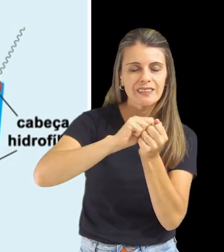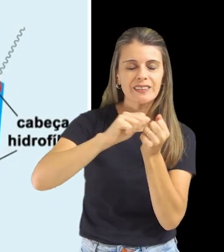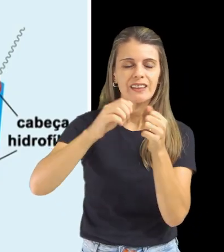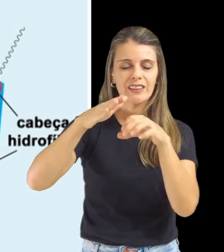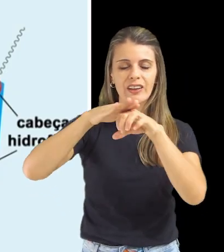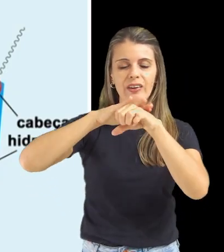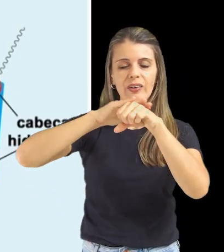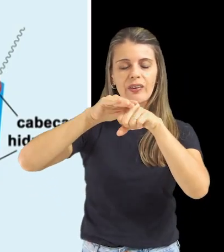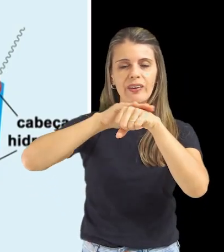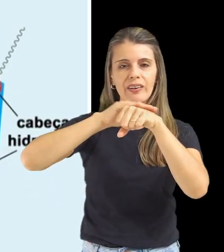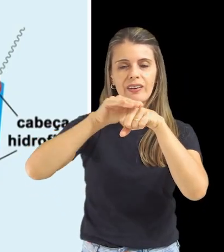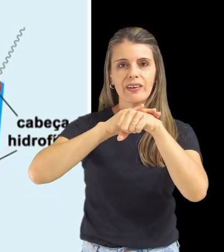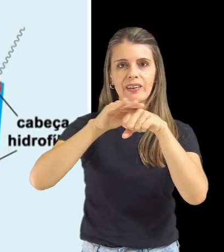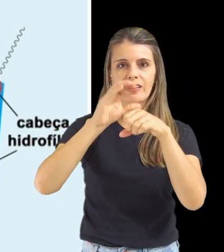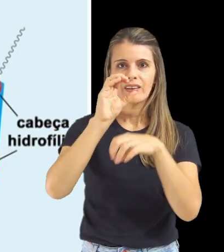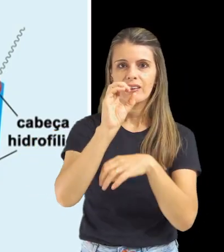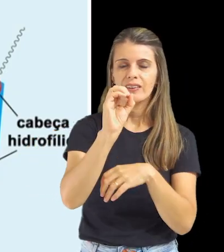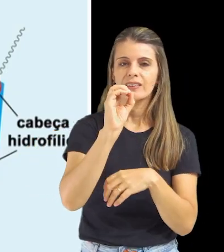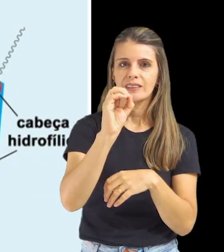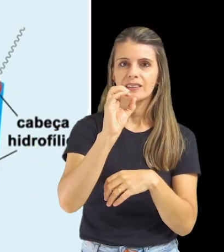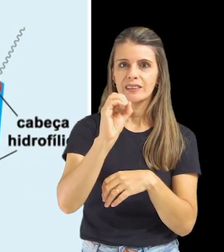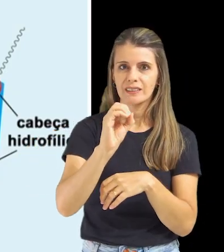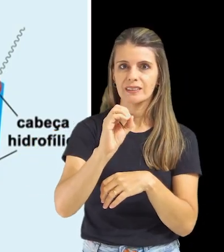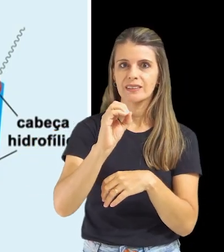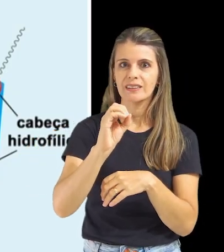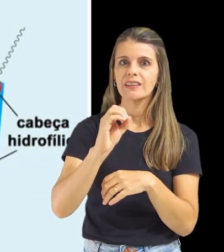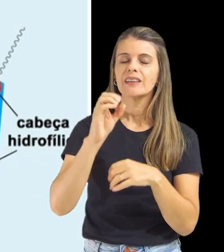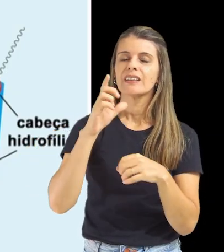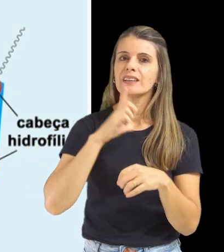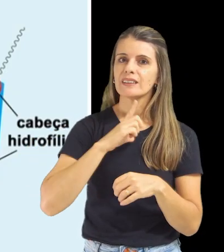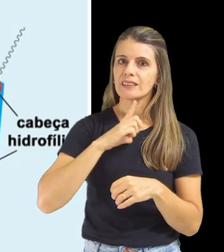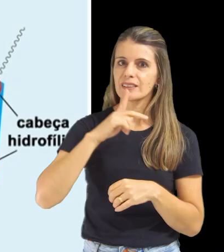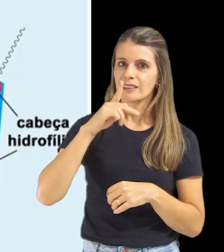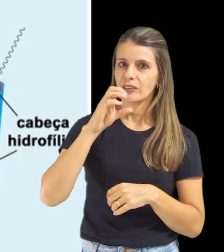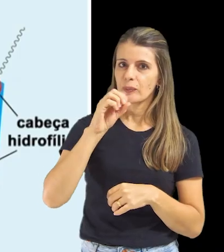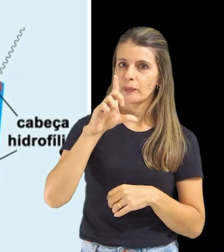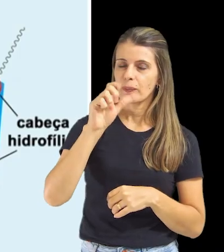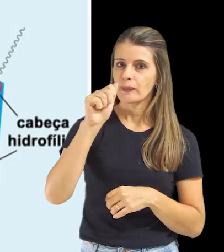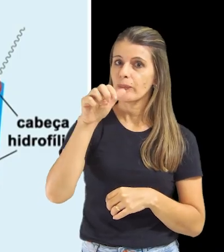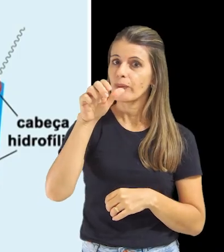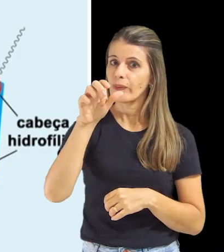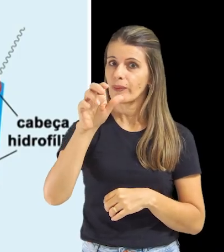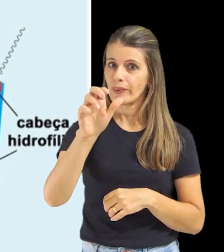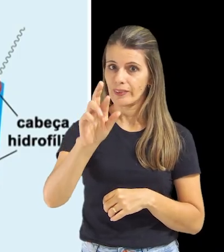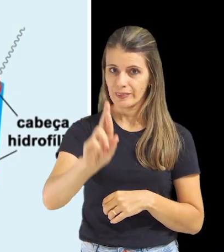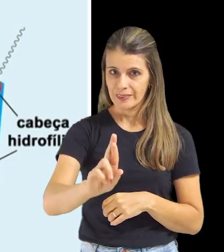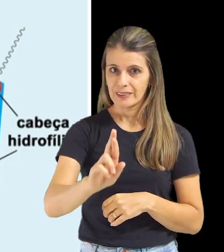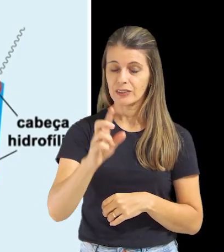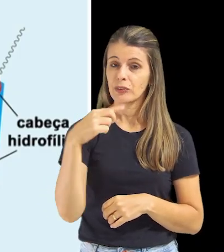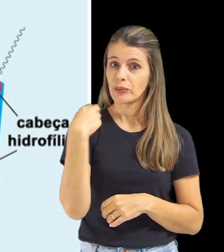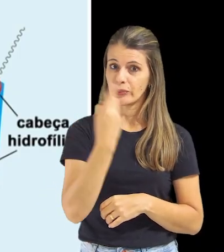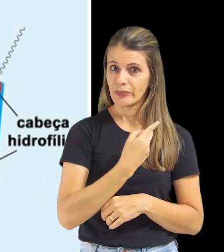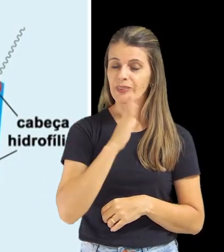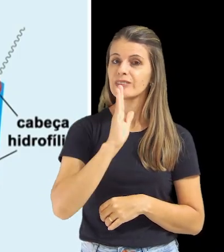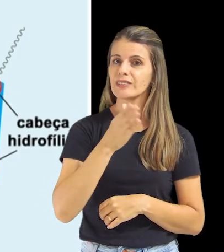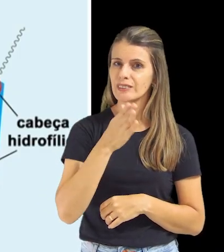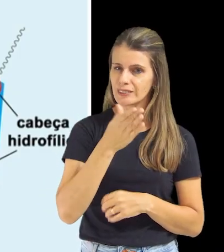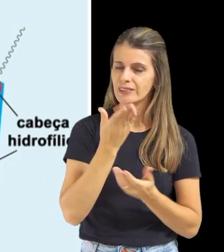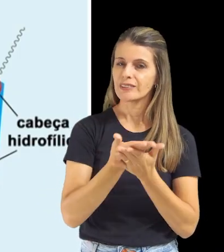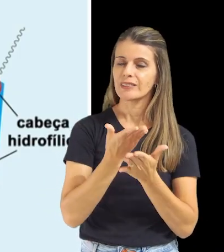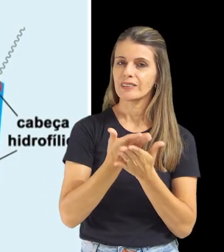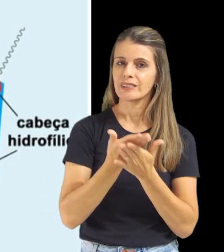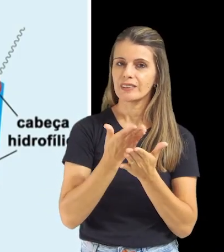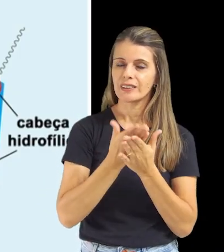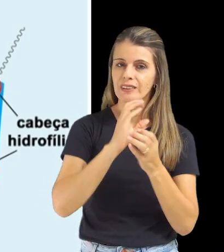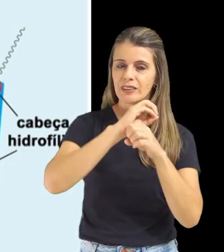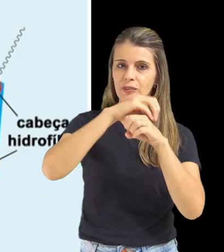uma bicamada, onde eu tenho a cabeça polar e a parte mais longa polar. Nós já vimos isso, né? Que